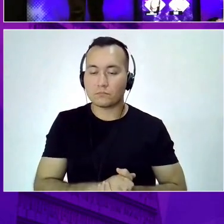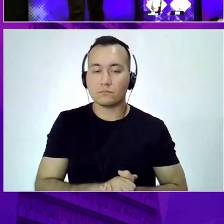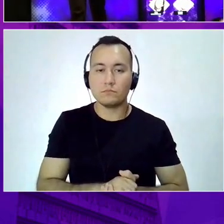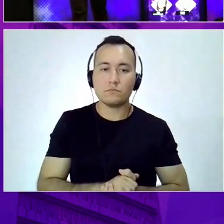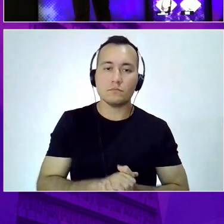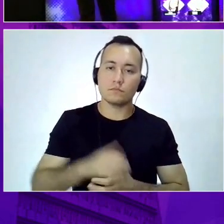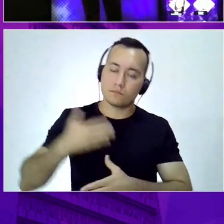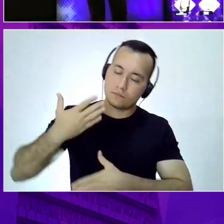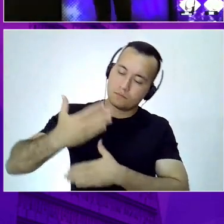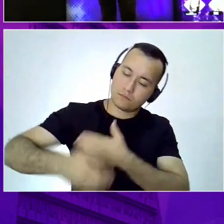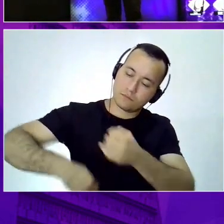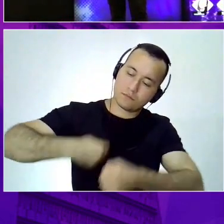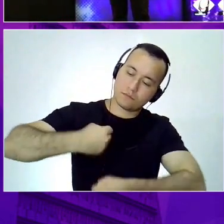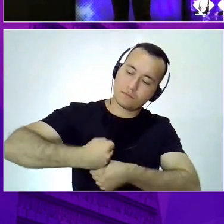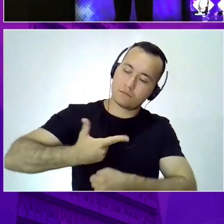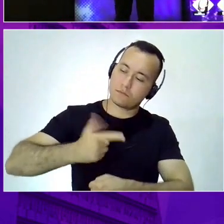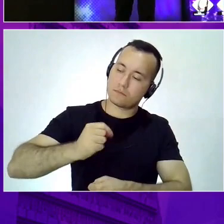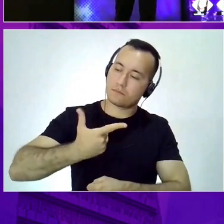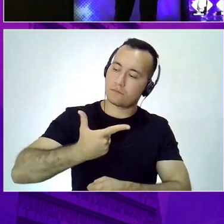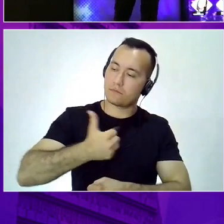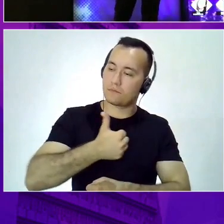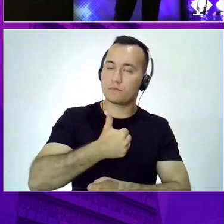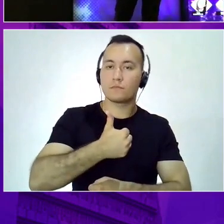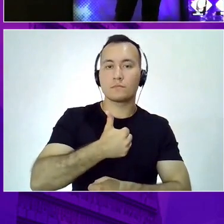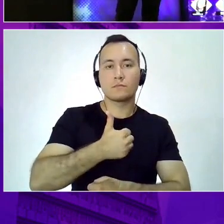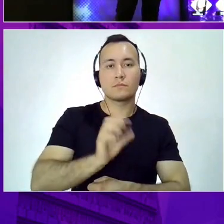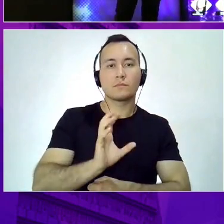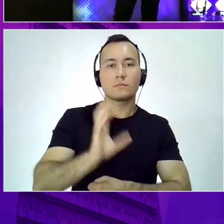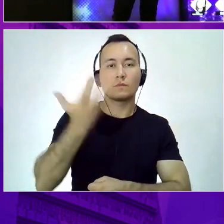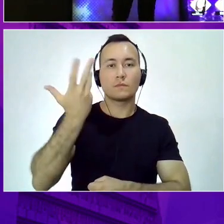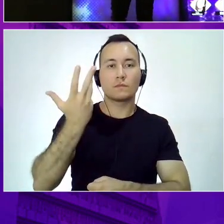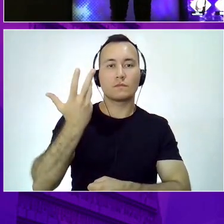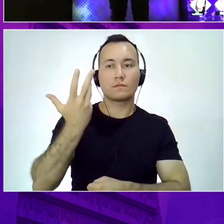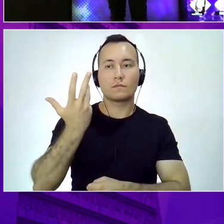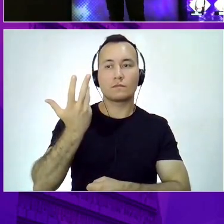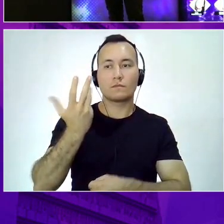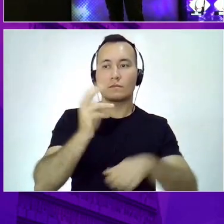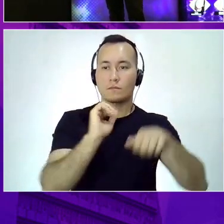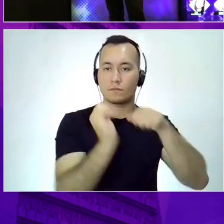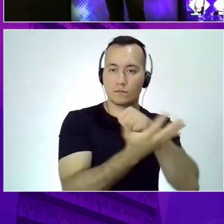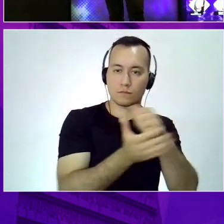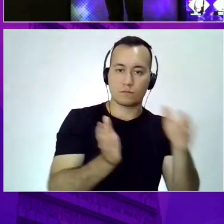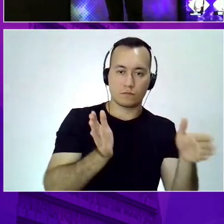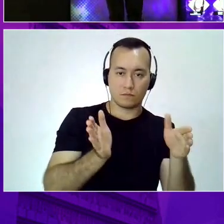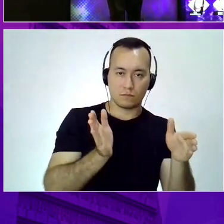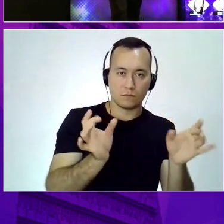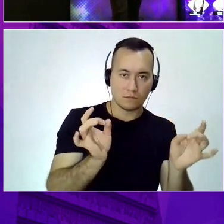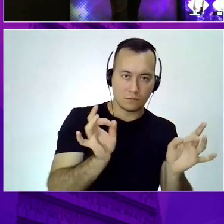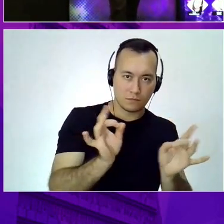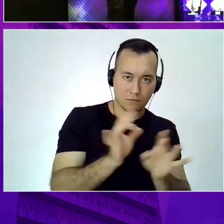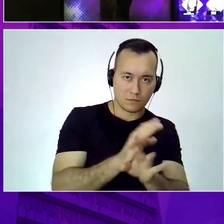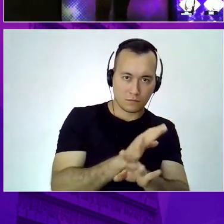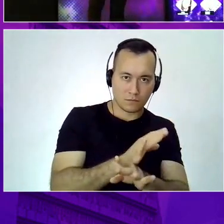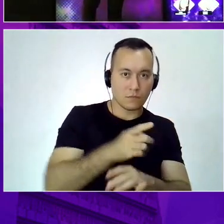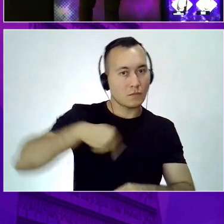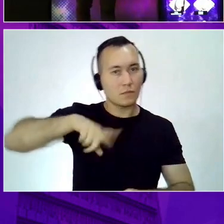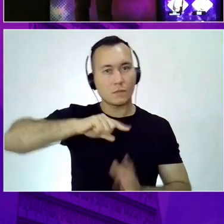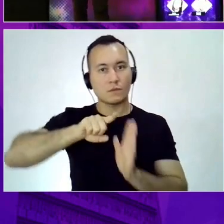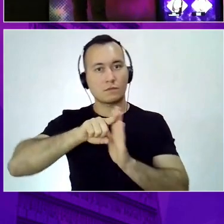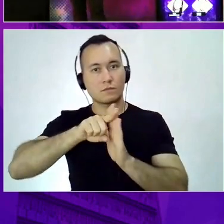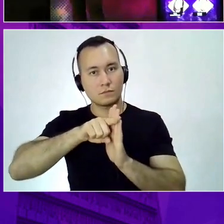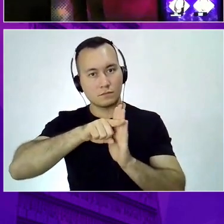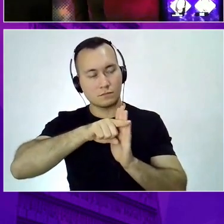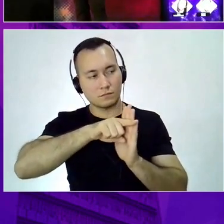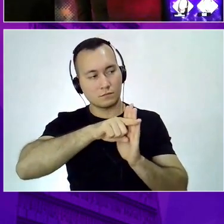2021, depois da pandemia, a gente resolveu fazer uma pesquisa muito similar. A gente queria, inclusive, comparar